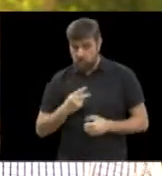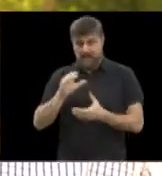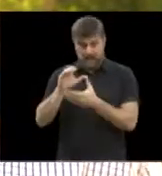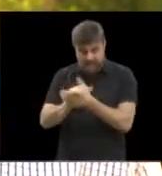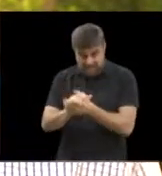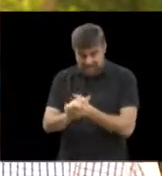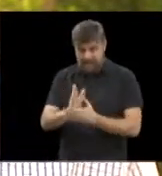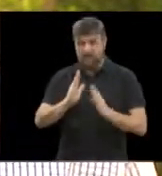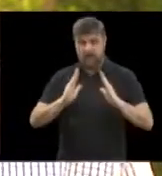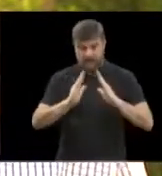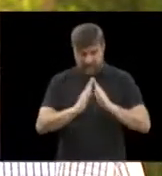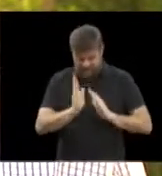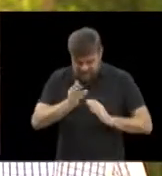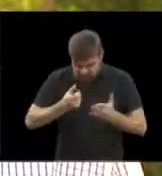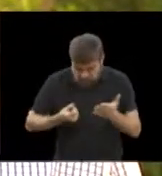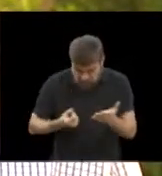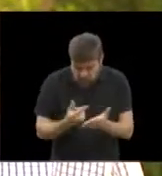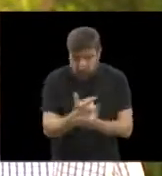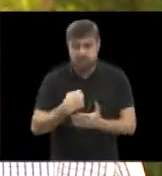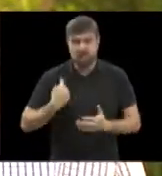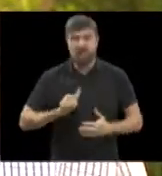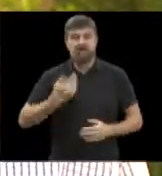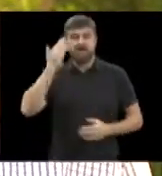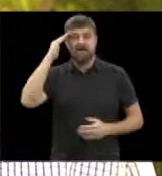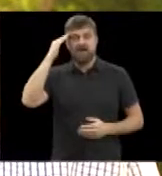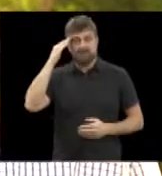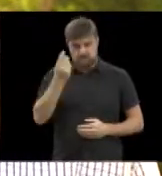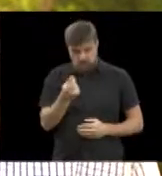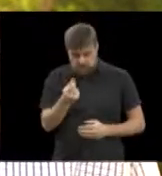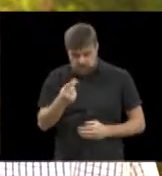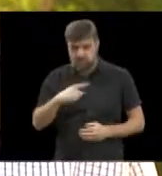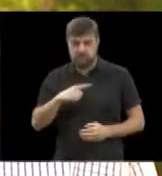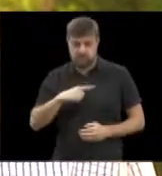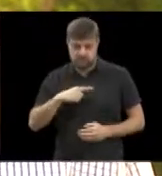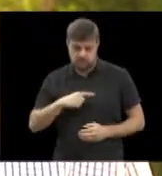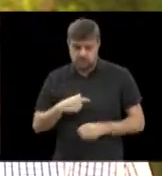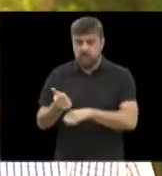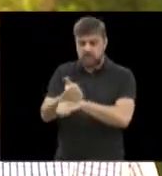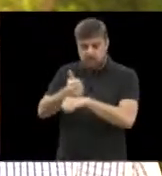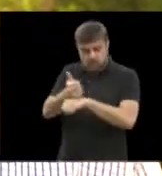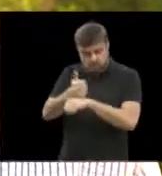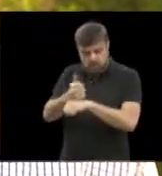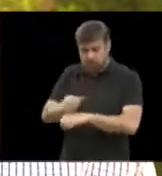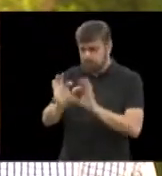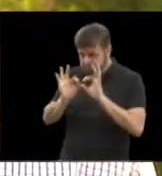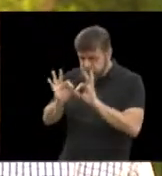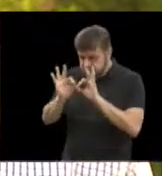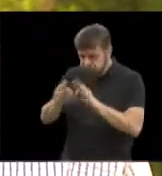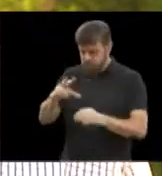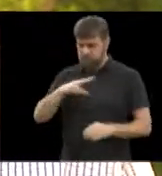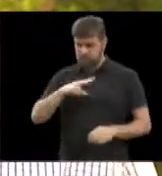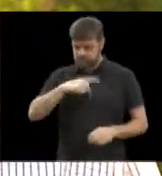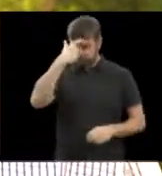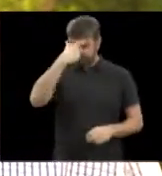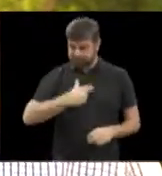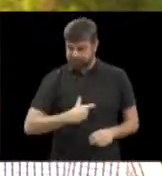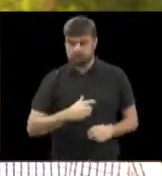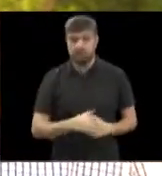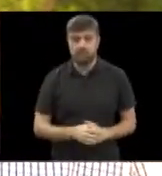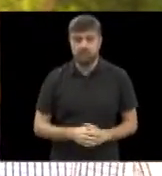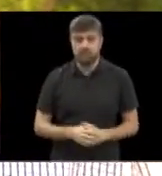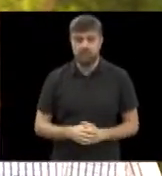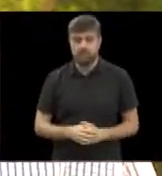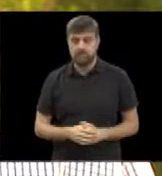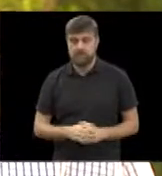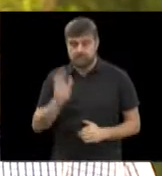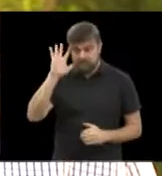tinha conseguido já uma casa, a gente entendia que estava bem estruturado, tanto na parte profissional quanto na parte pessoal. E